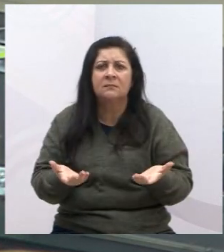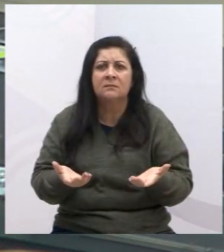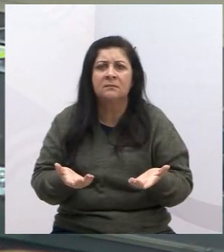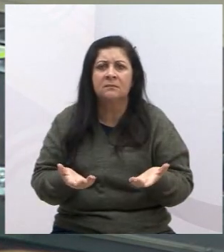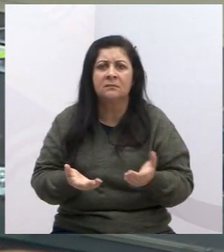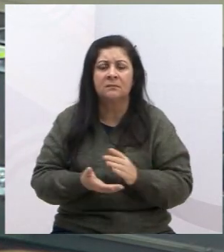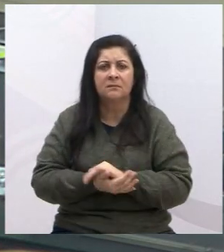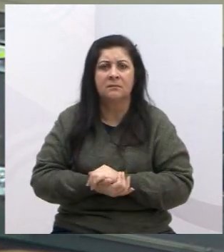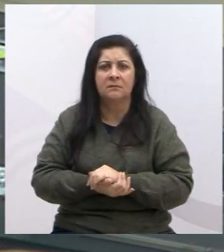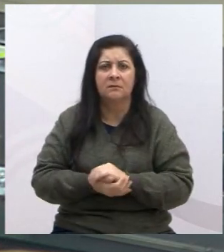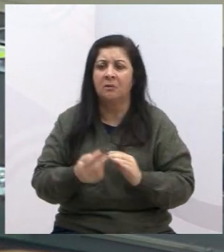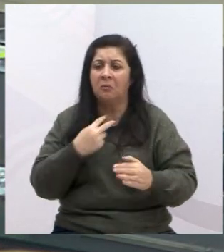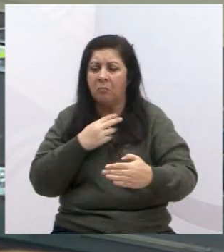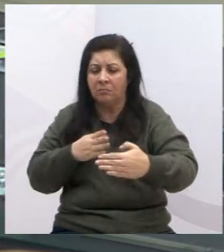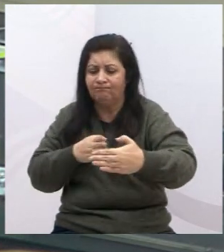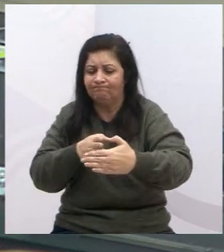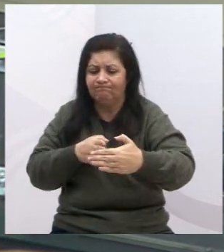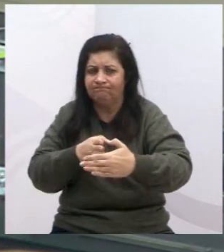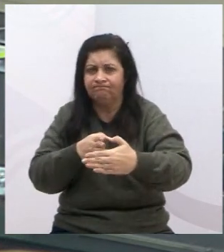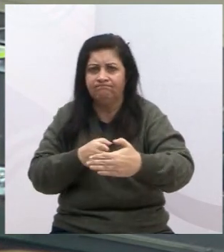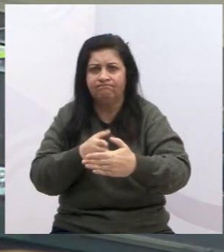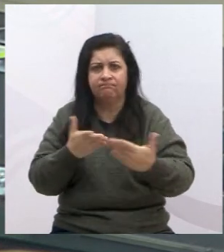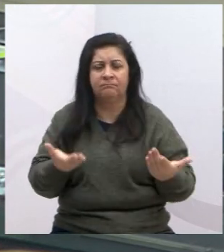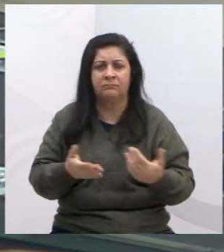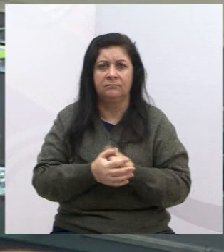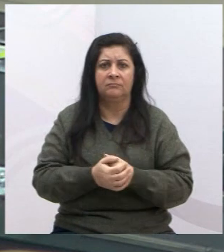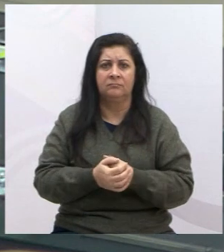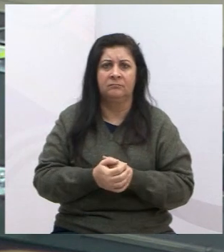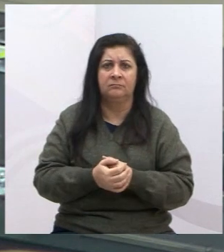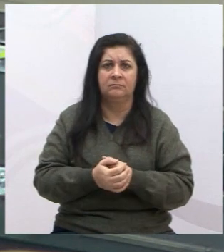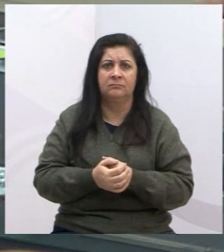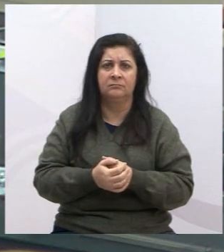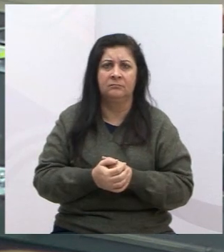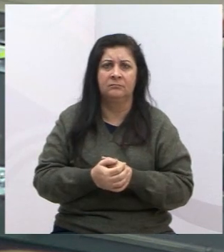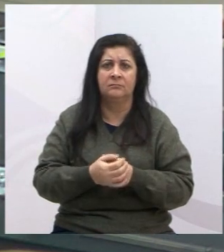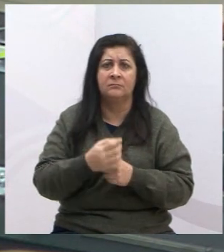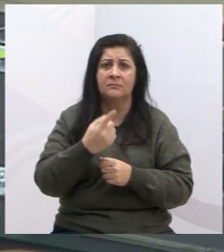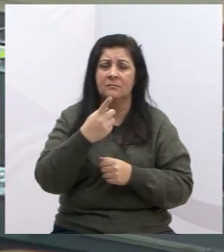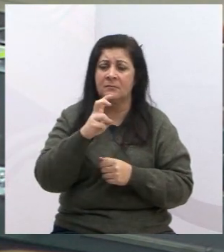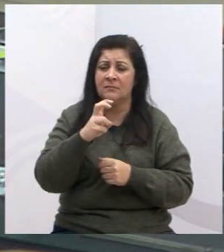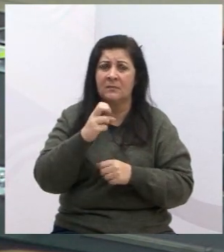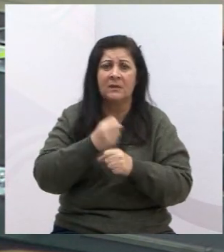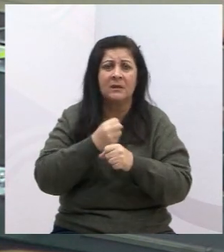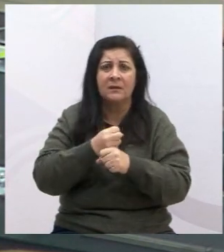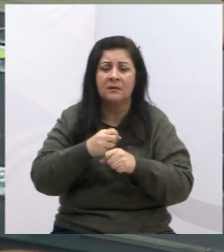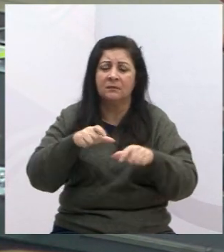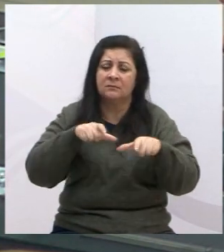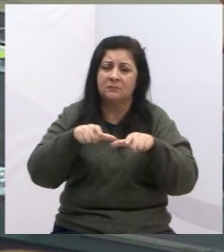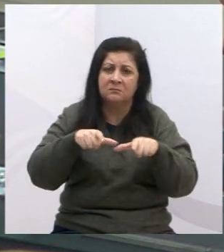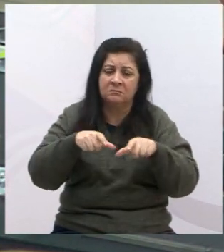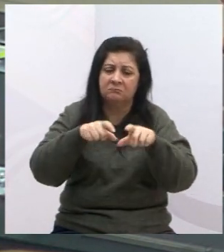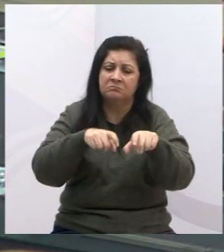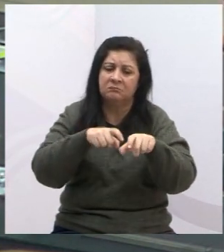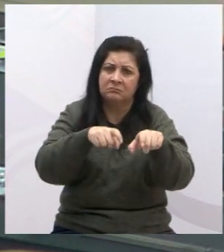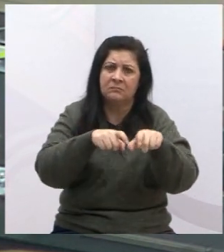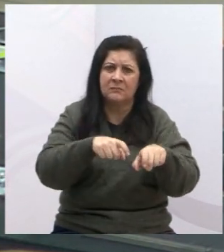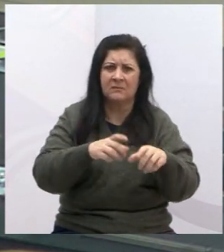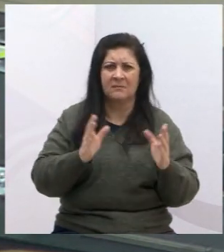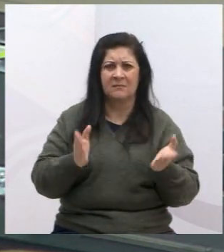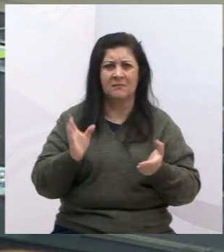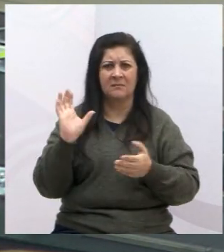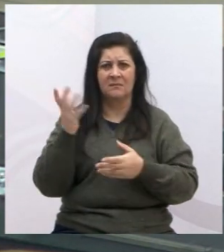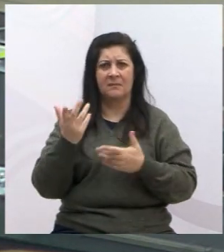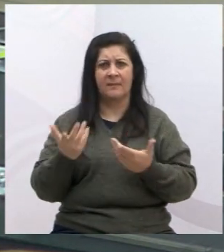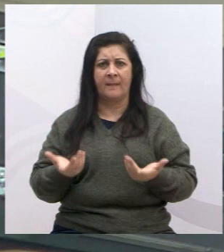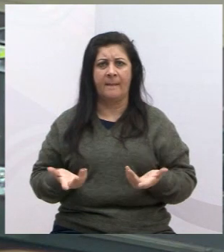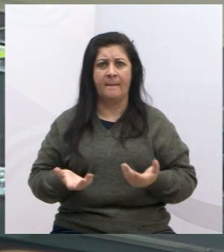passar. Faz mais de 15 anos que estão plantando lá, não aconteceu isso.